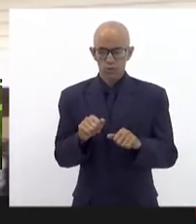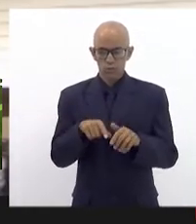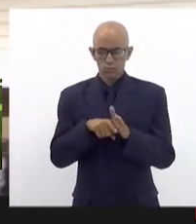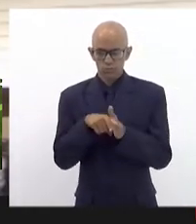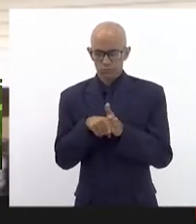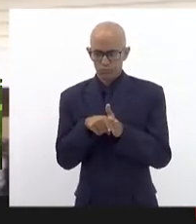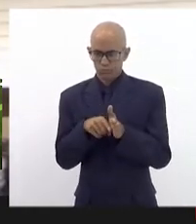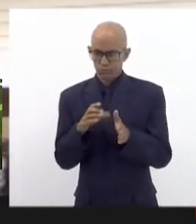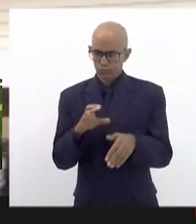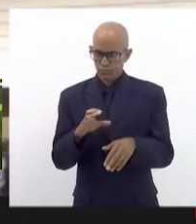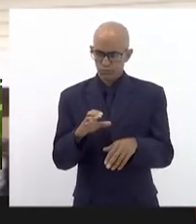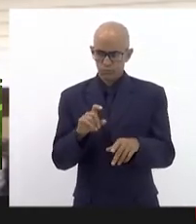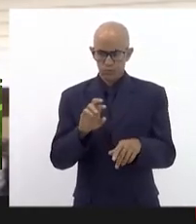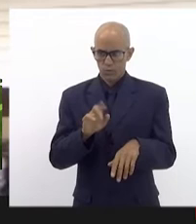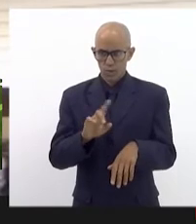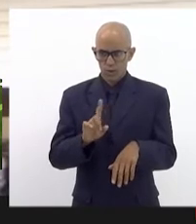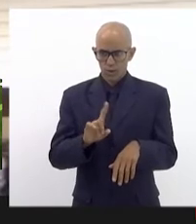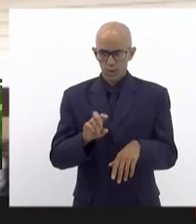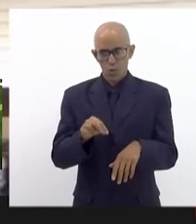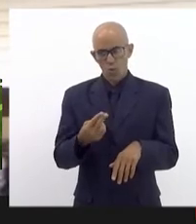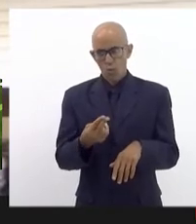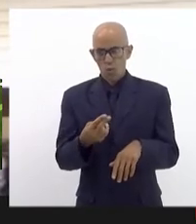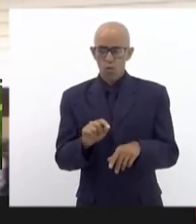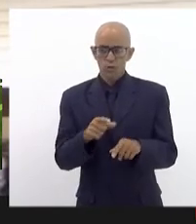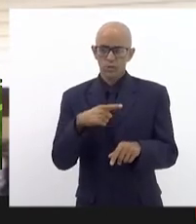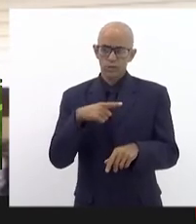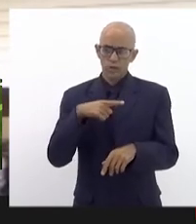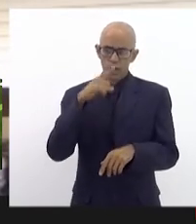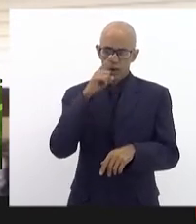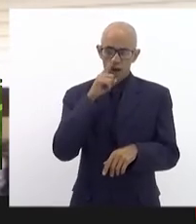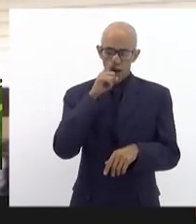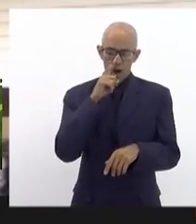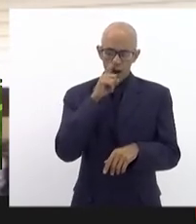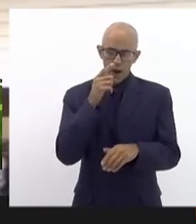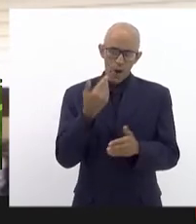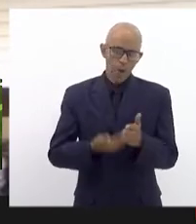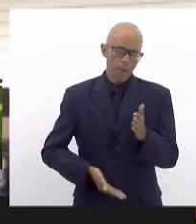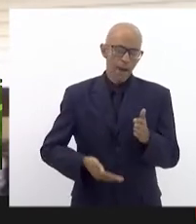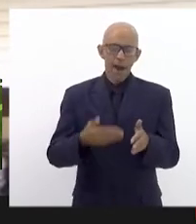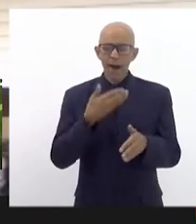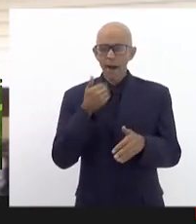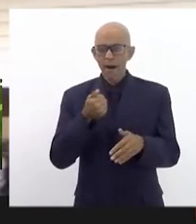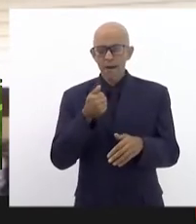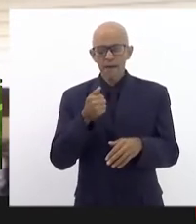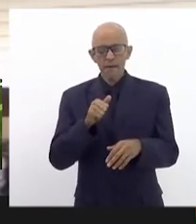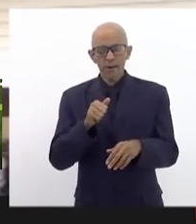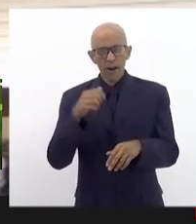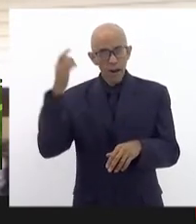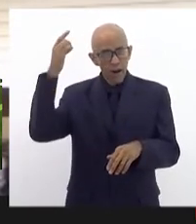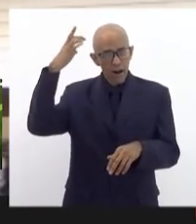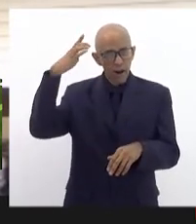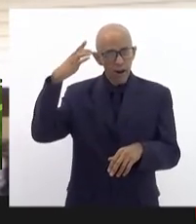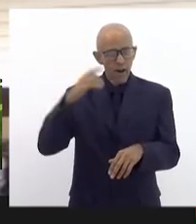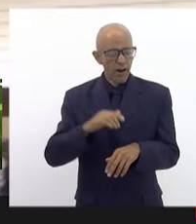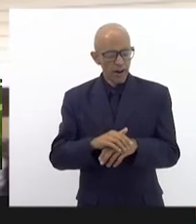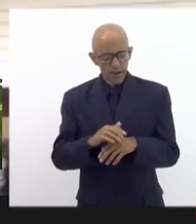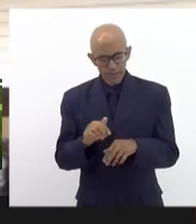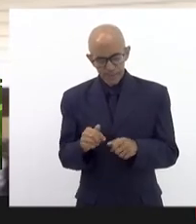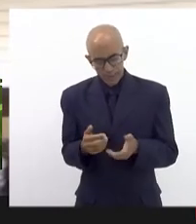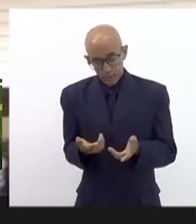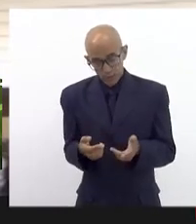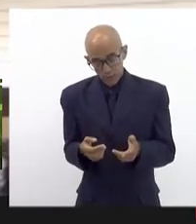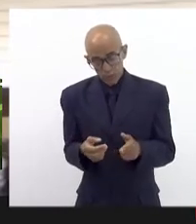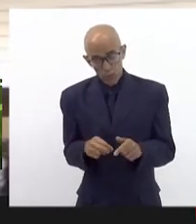Então, senão a gente corre o risco de perder as melhores cabeças, os melhores talentos, e